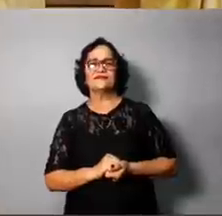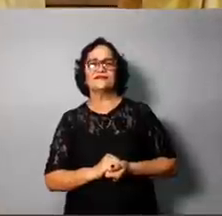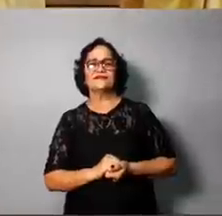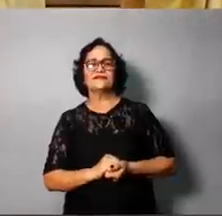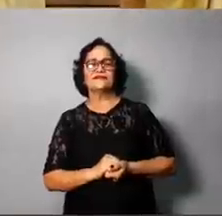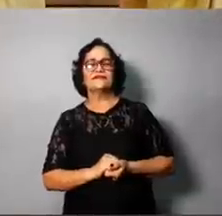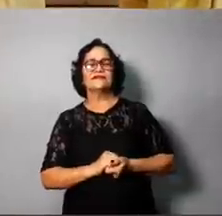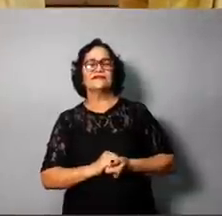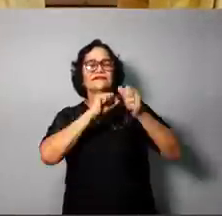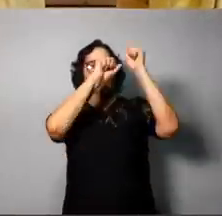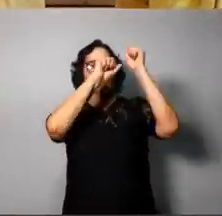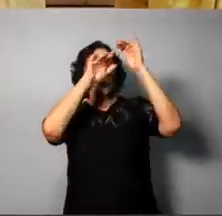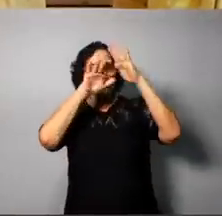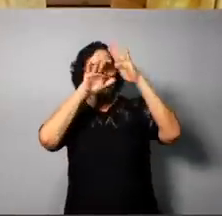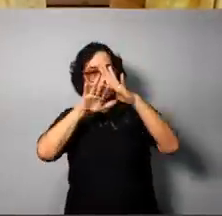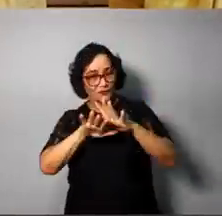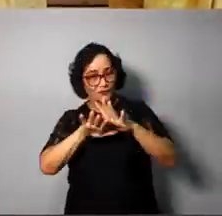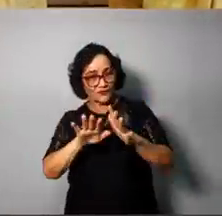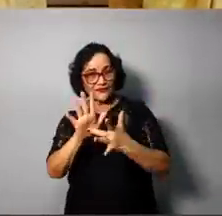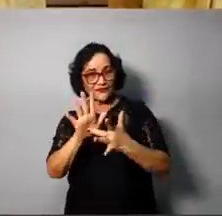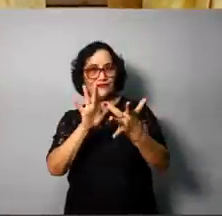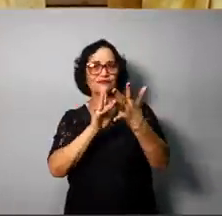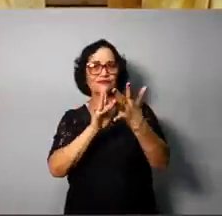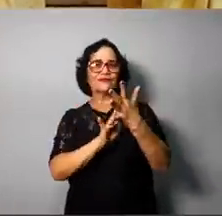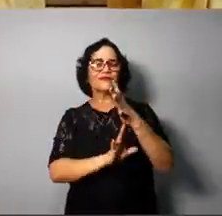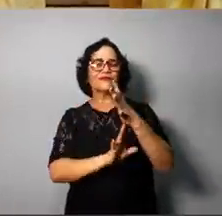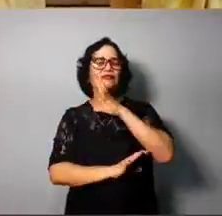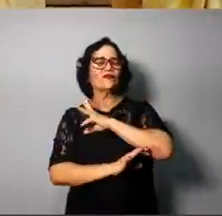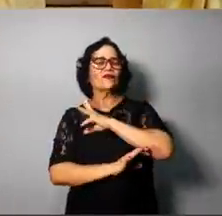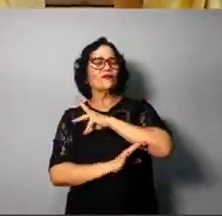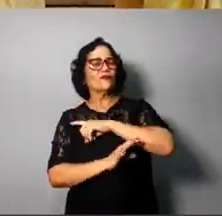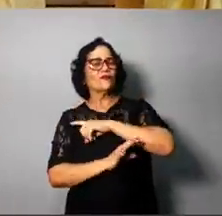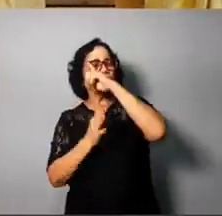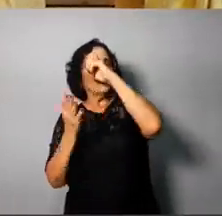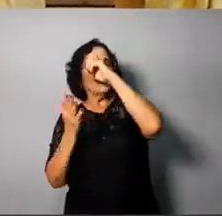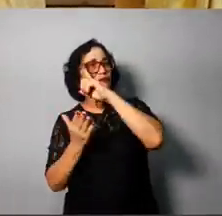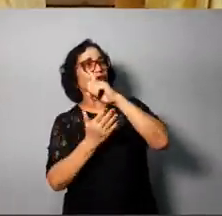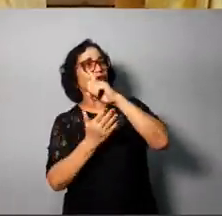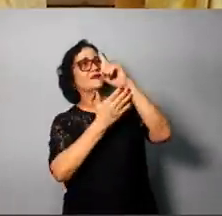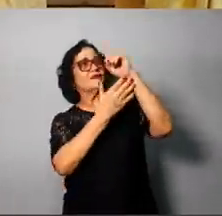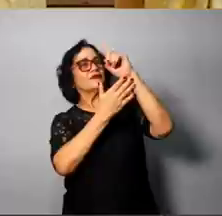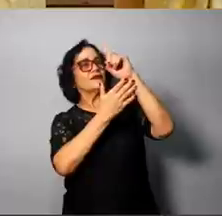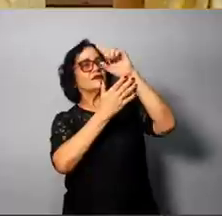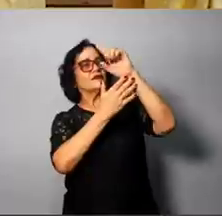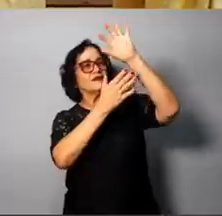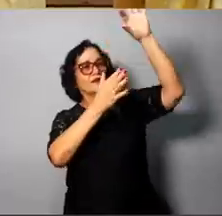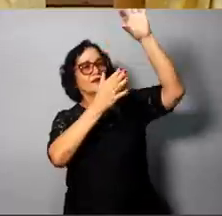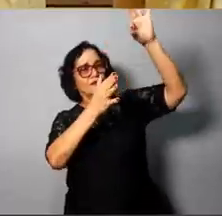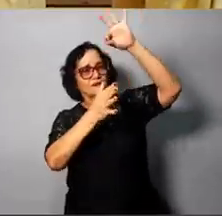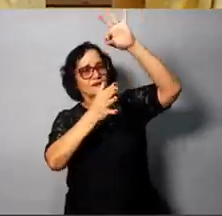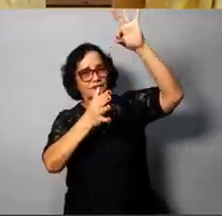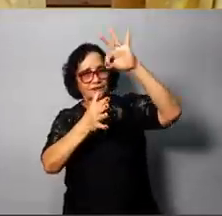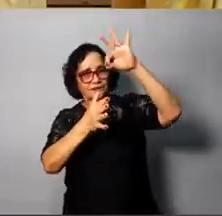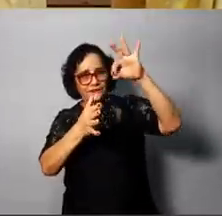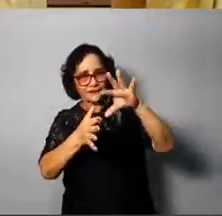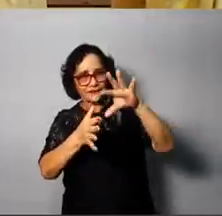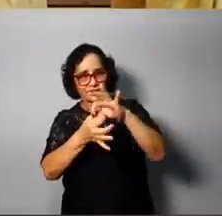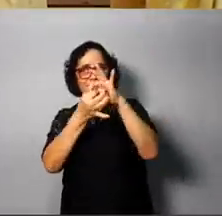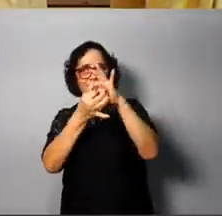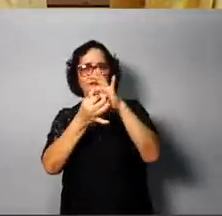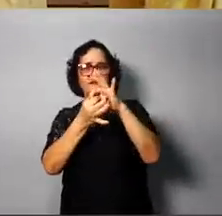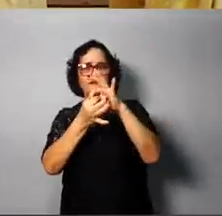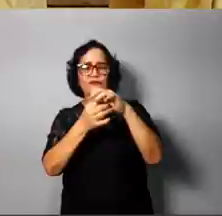Senhor Jesus Cristo, o amor do Pai, a comunhão do Espírito Santo e